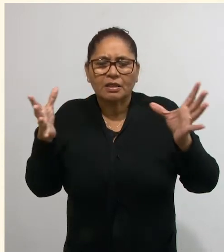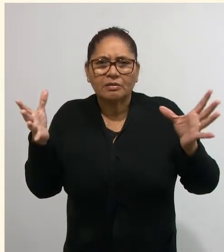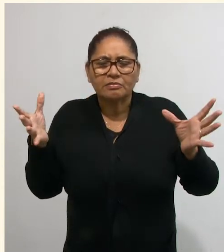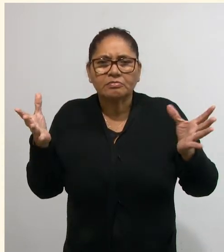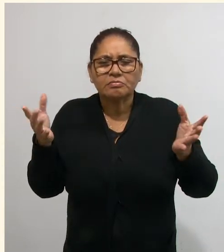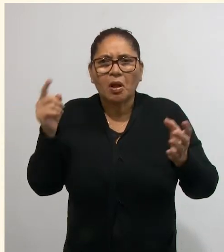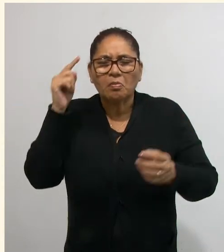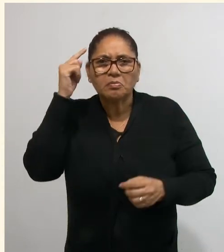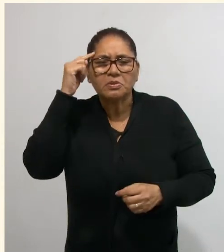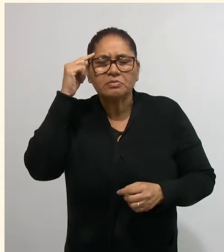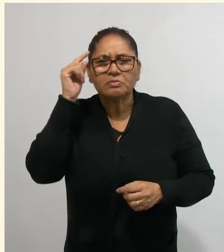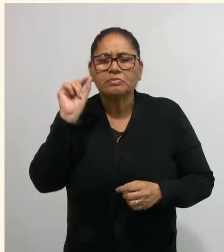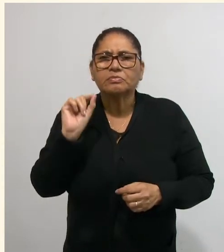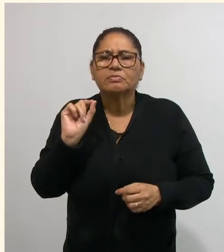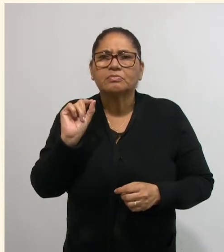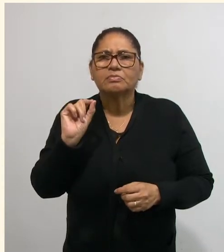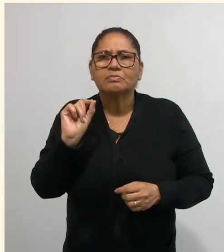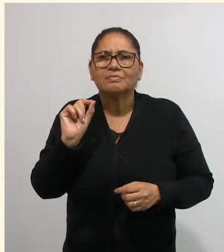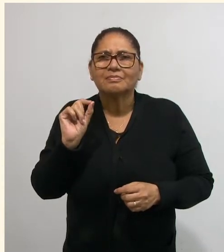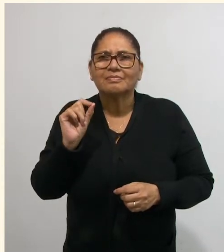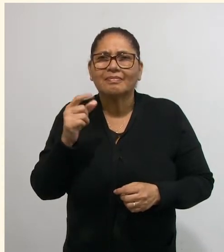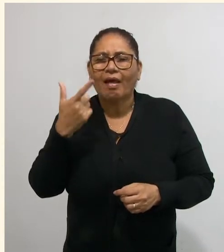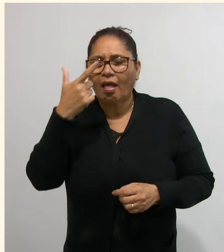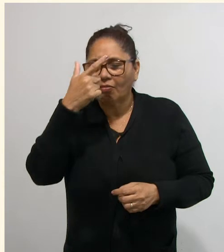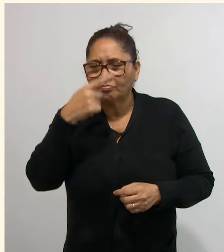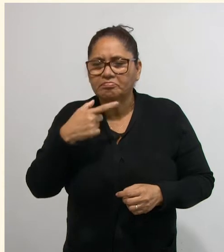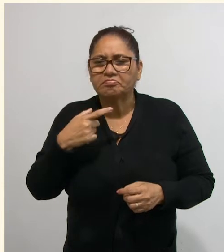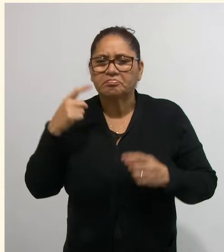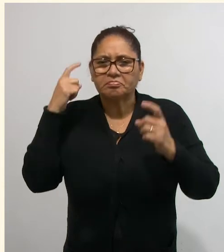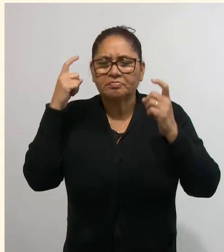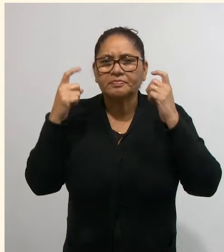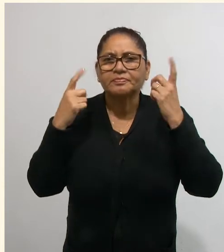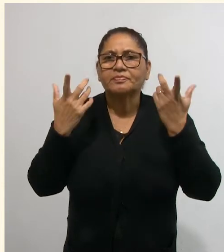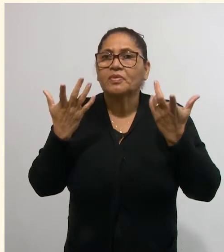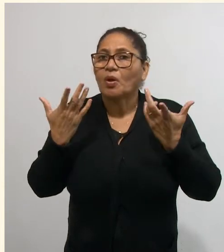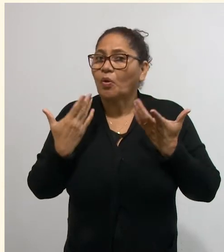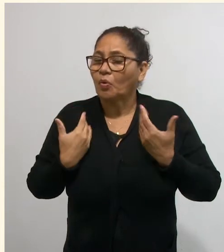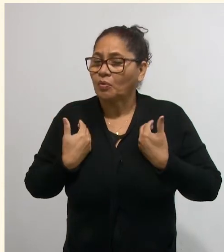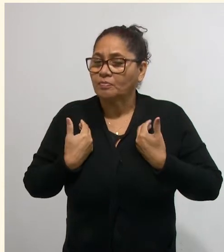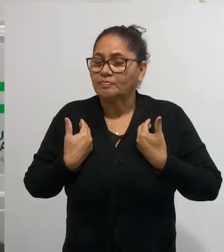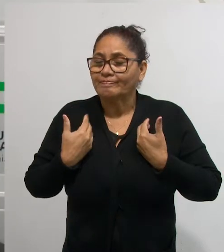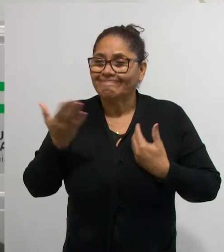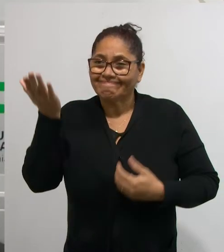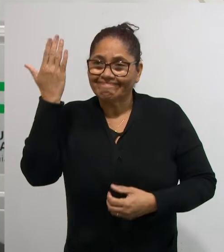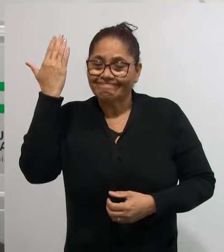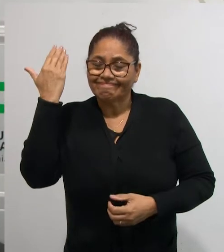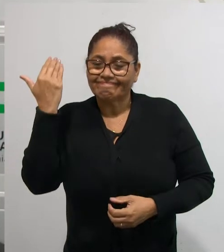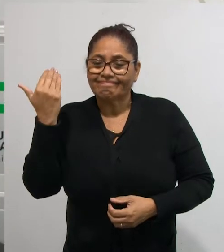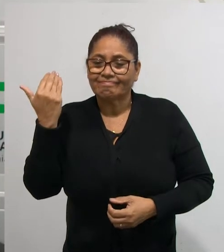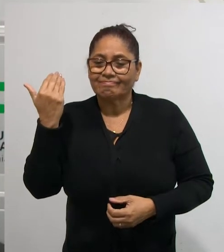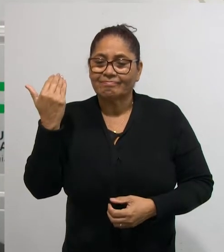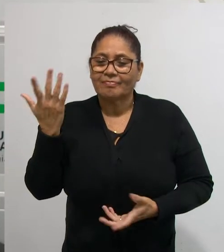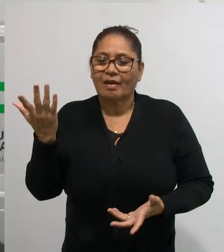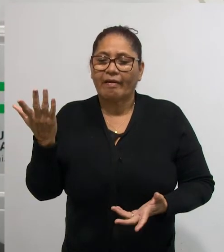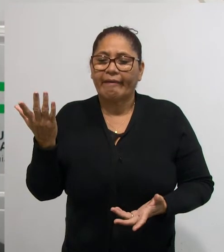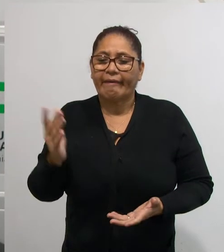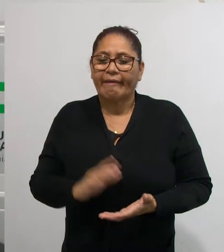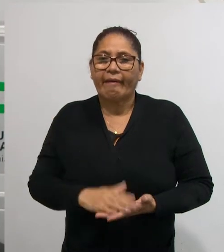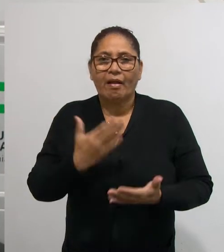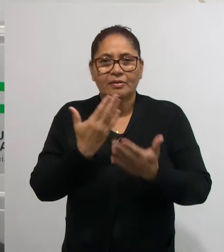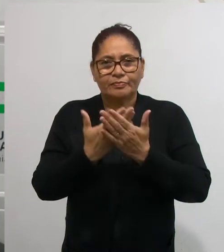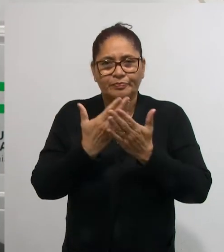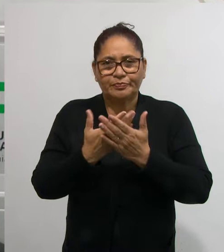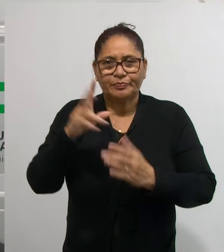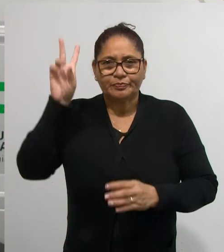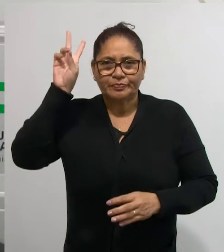liberdade ao pensamento e sua expressão. E é isso na Idade Antiga, vocês estudaram bem mais mastigado lá nas aulas de